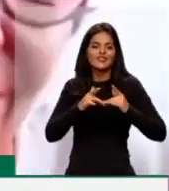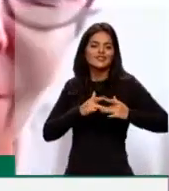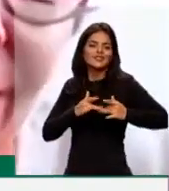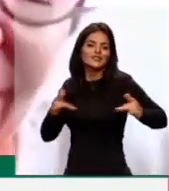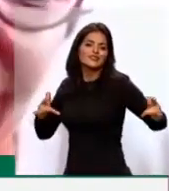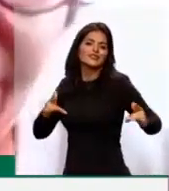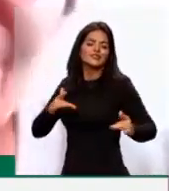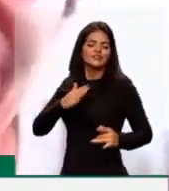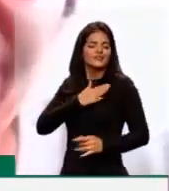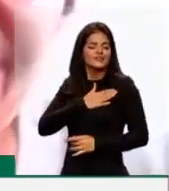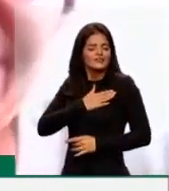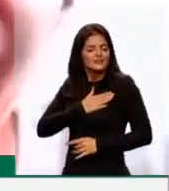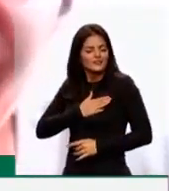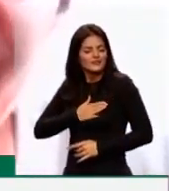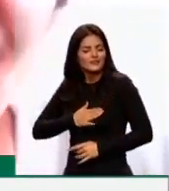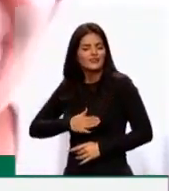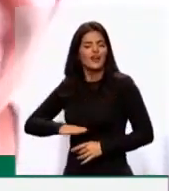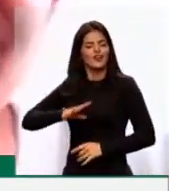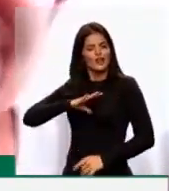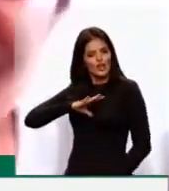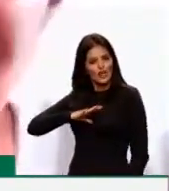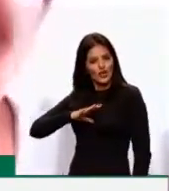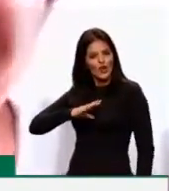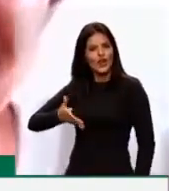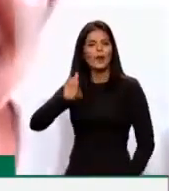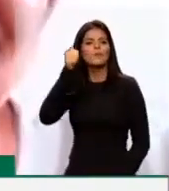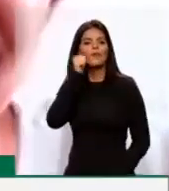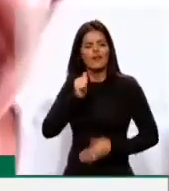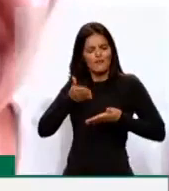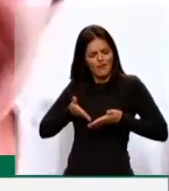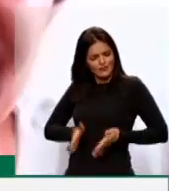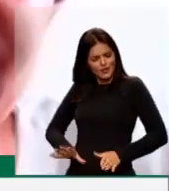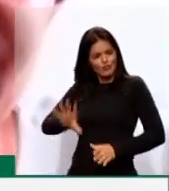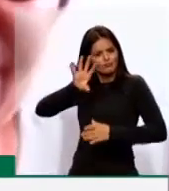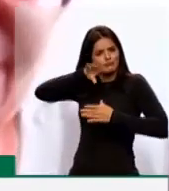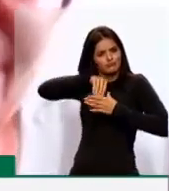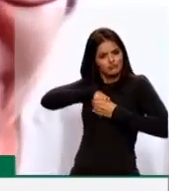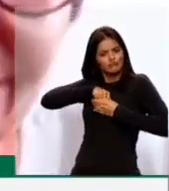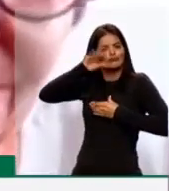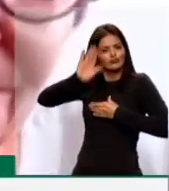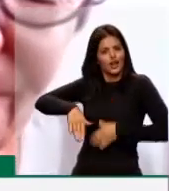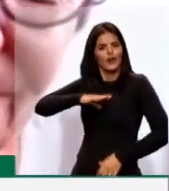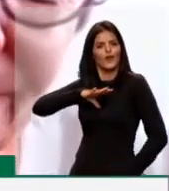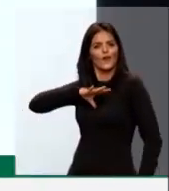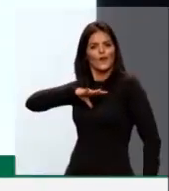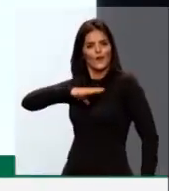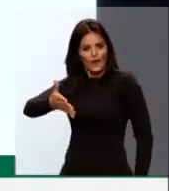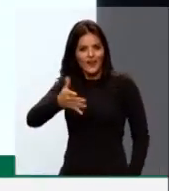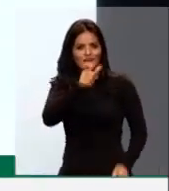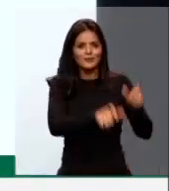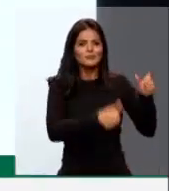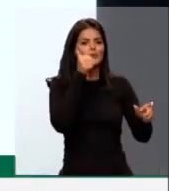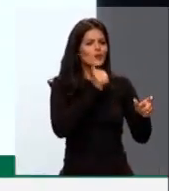e coragem que as mulheres carregam de nascença, e particularmente as mulheres negras desse país.